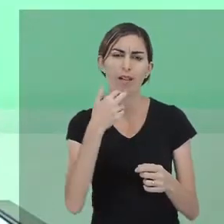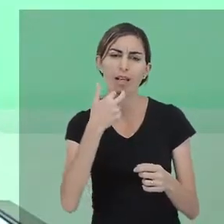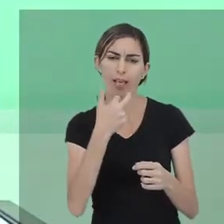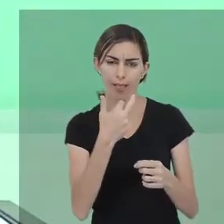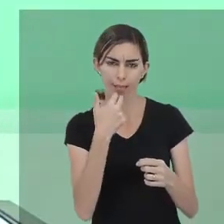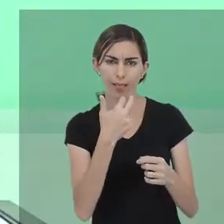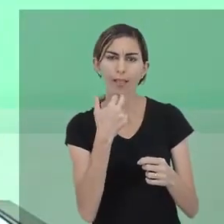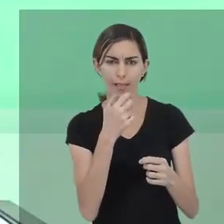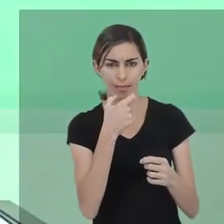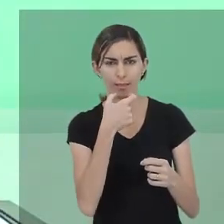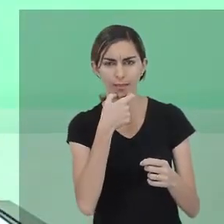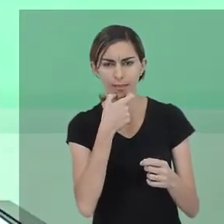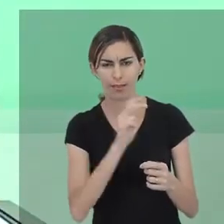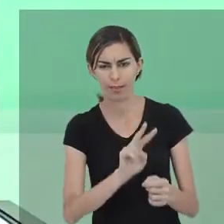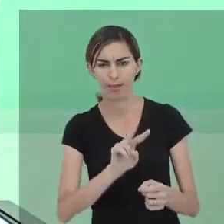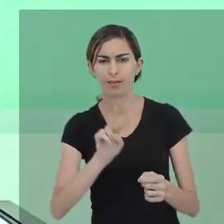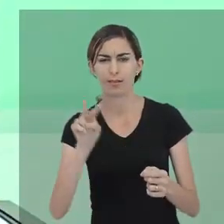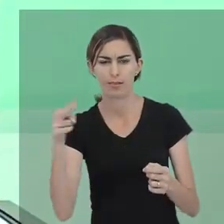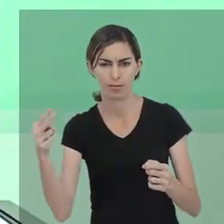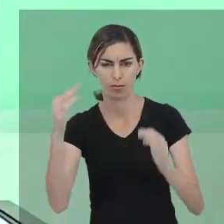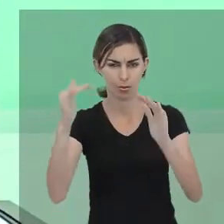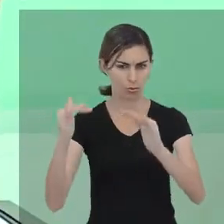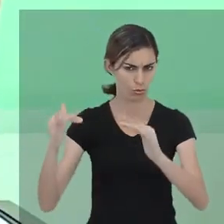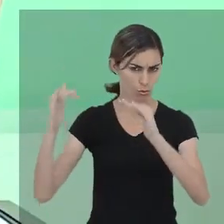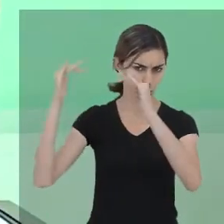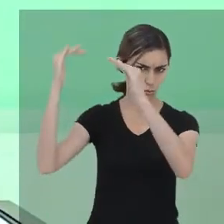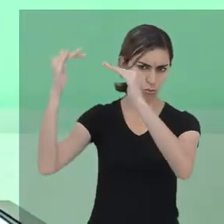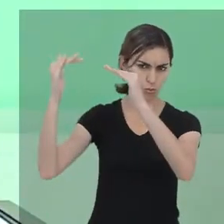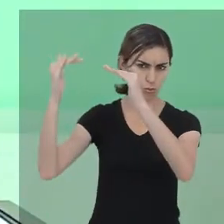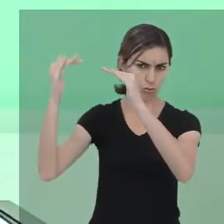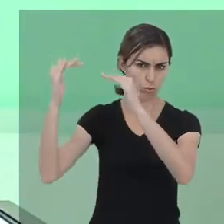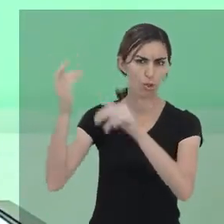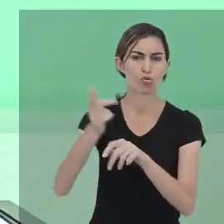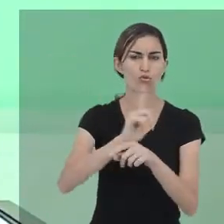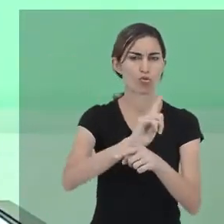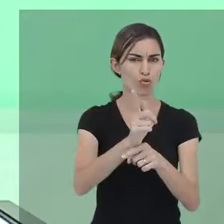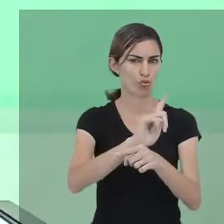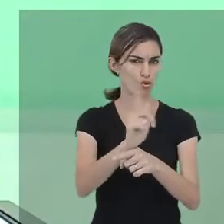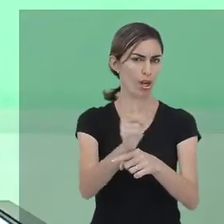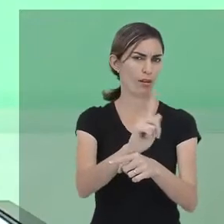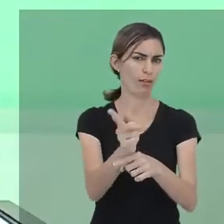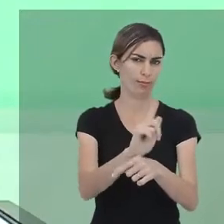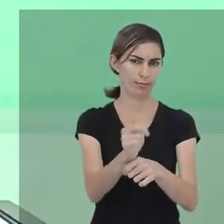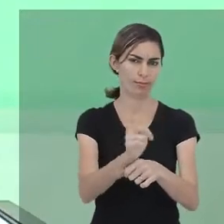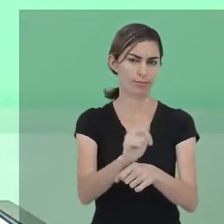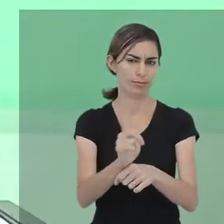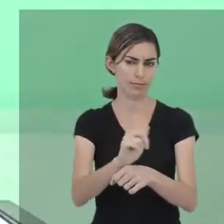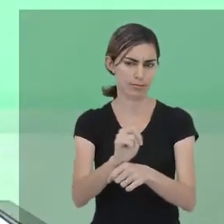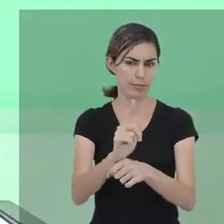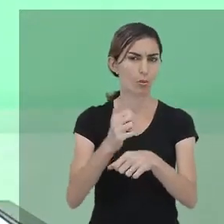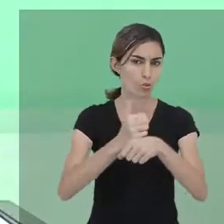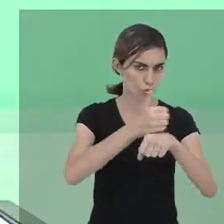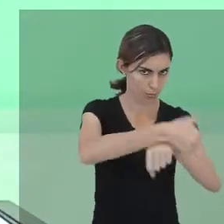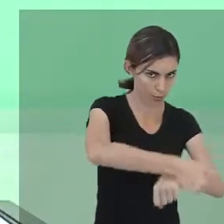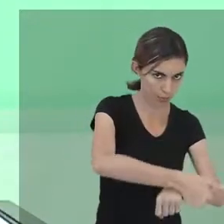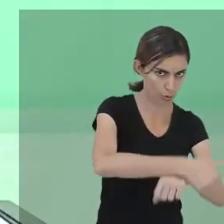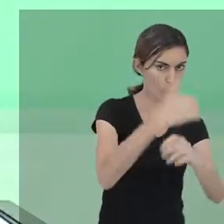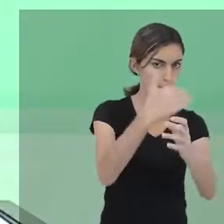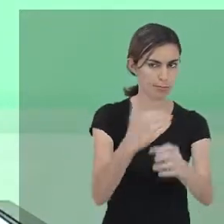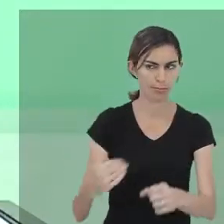gerenciar. Né? Então, acima do supervisor tem o manage. Então, a pessoa